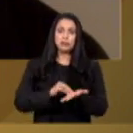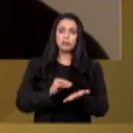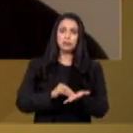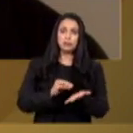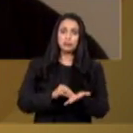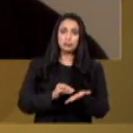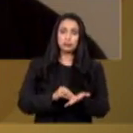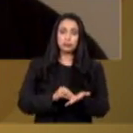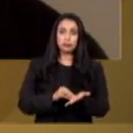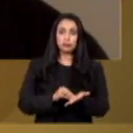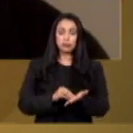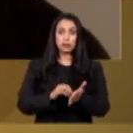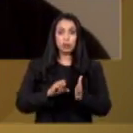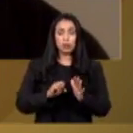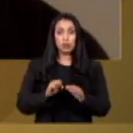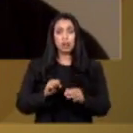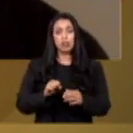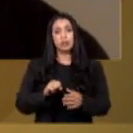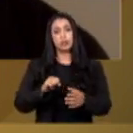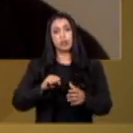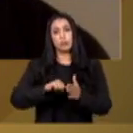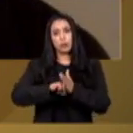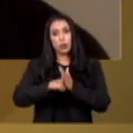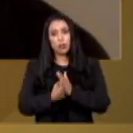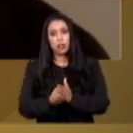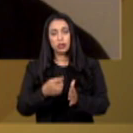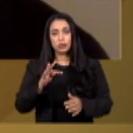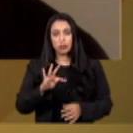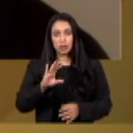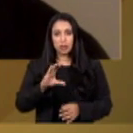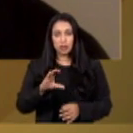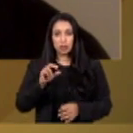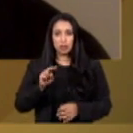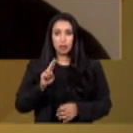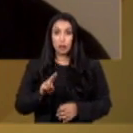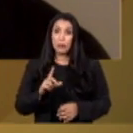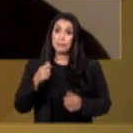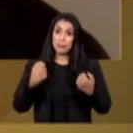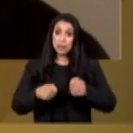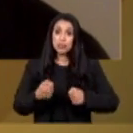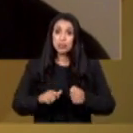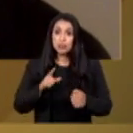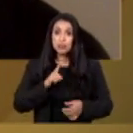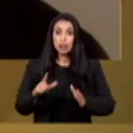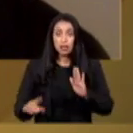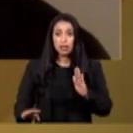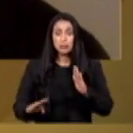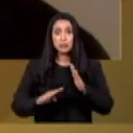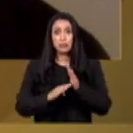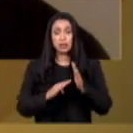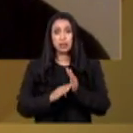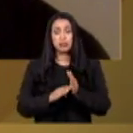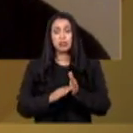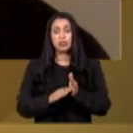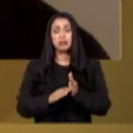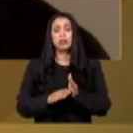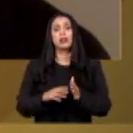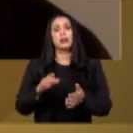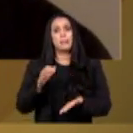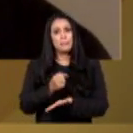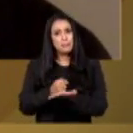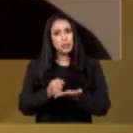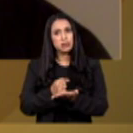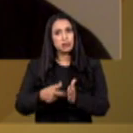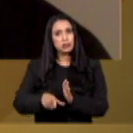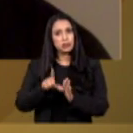tcu para bloqueio de bens particulares poderes implícitos e limites e devem ser devidamente estabelecidos